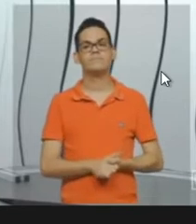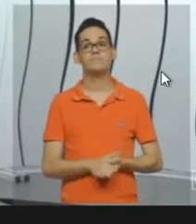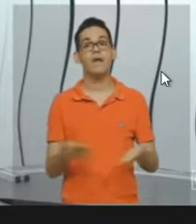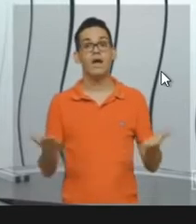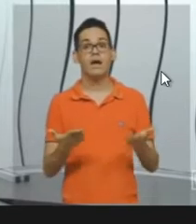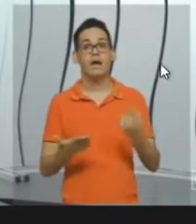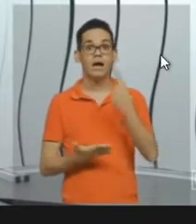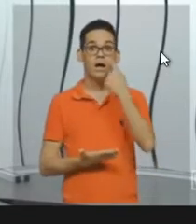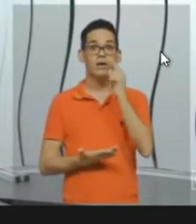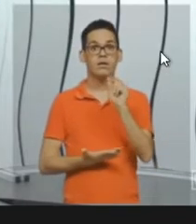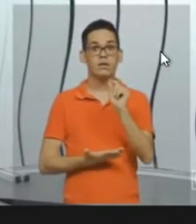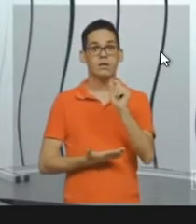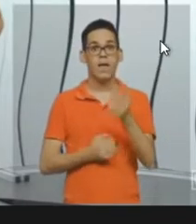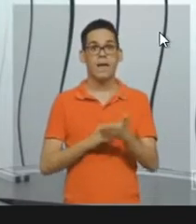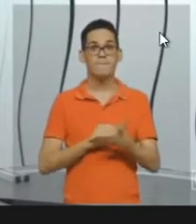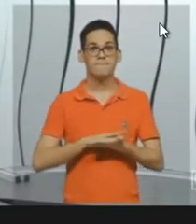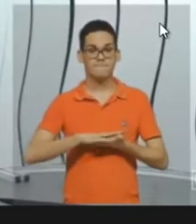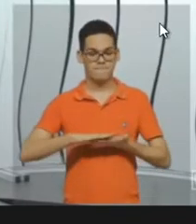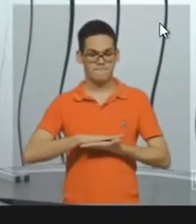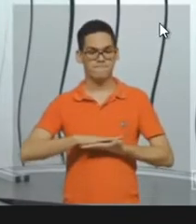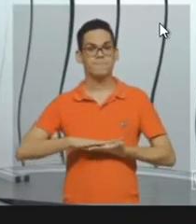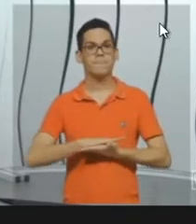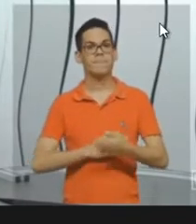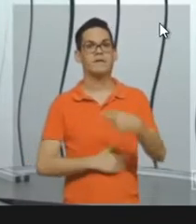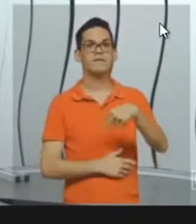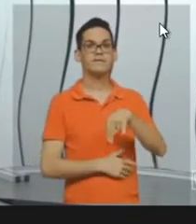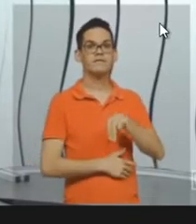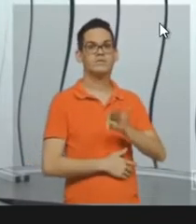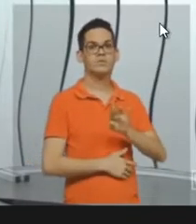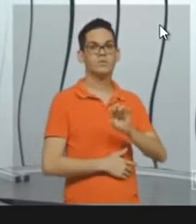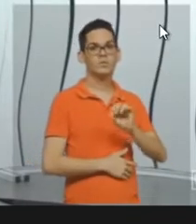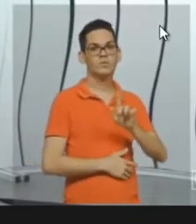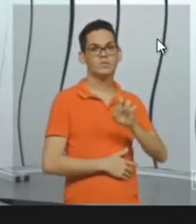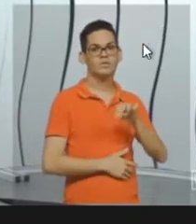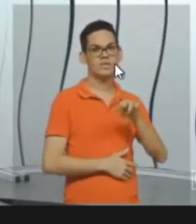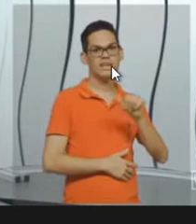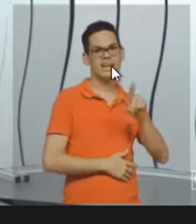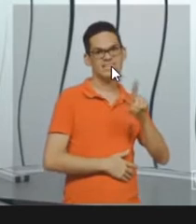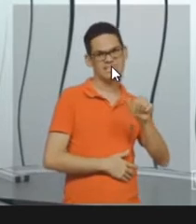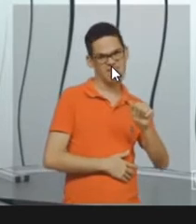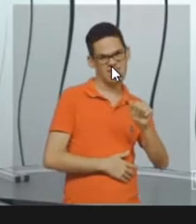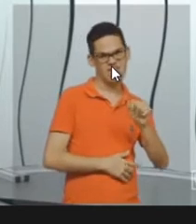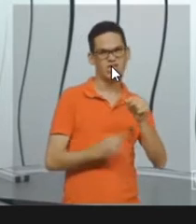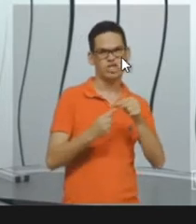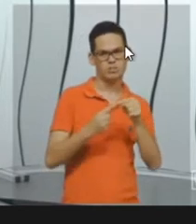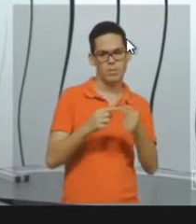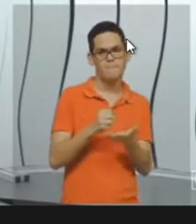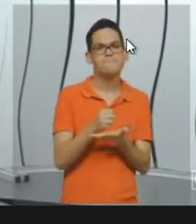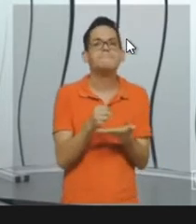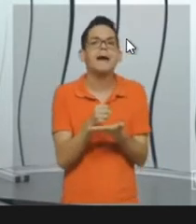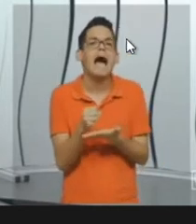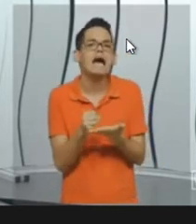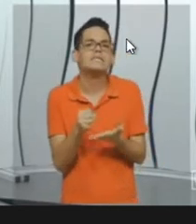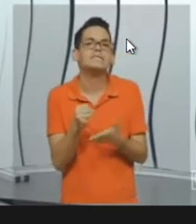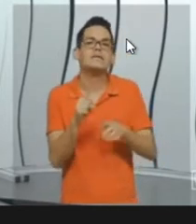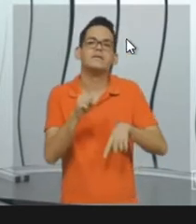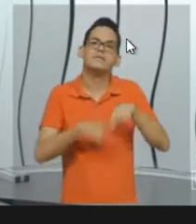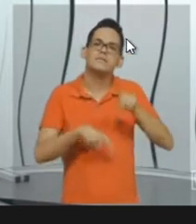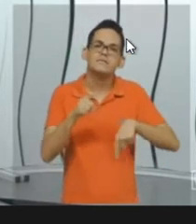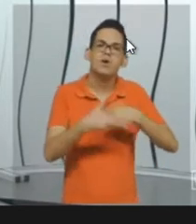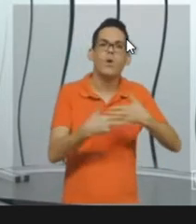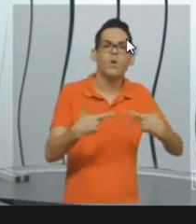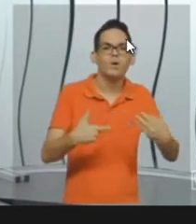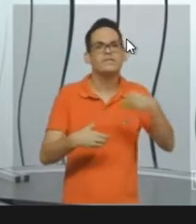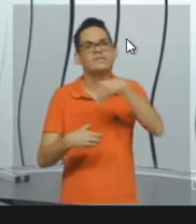Vamos ver a relação das bases nitrogenadas, esse A, T, C e G, né? Adenina, timina,